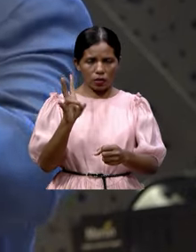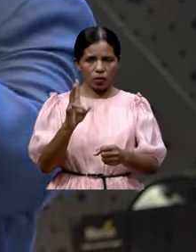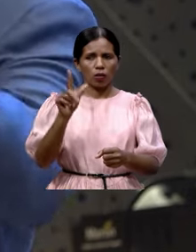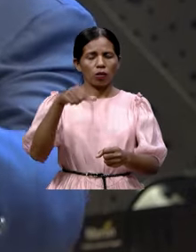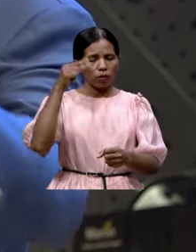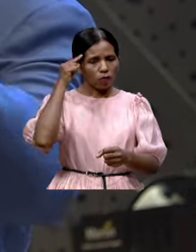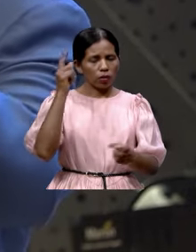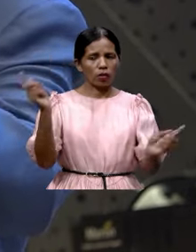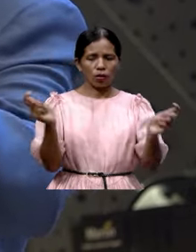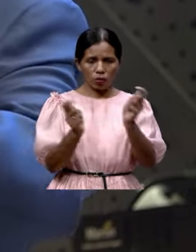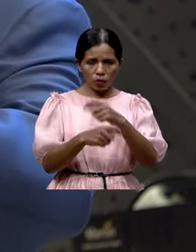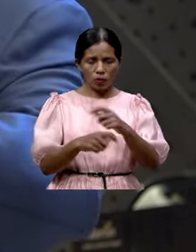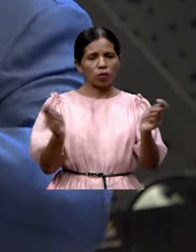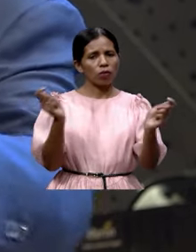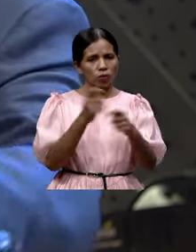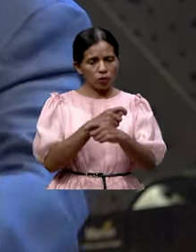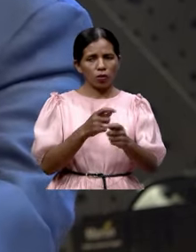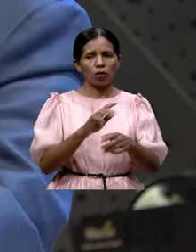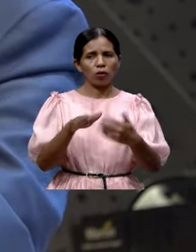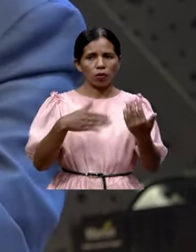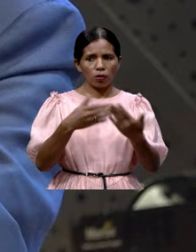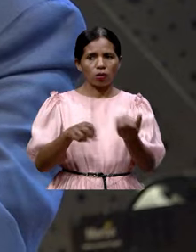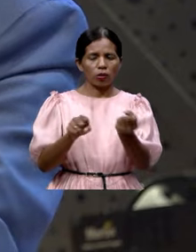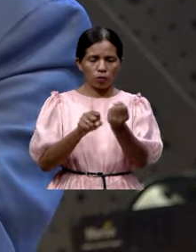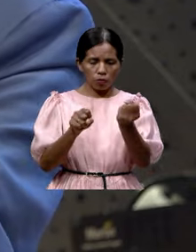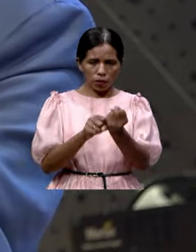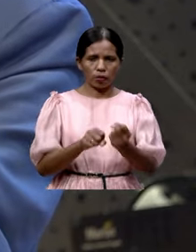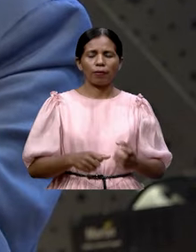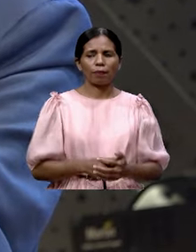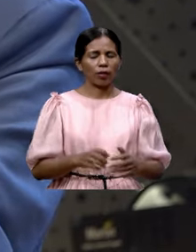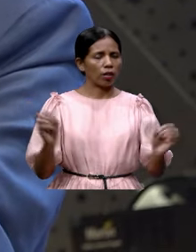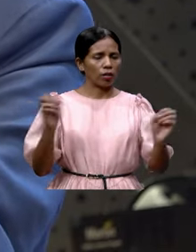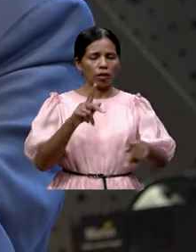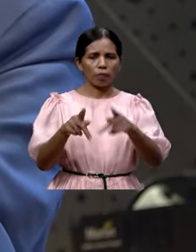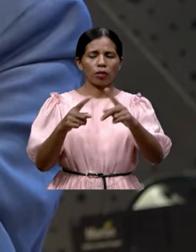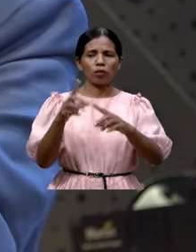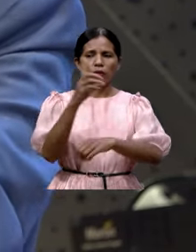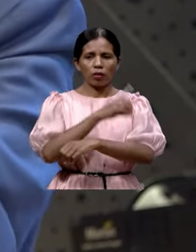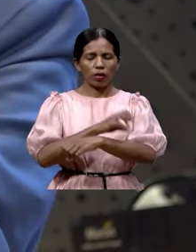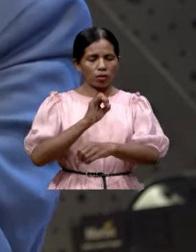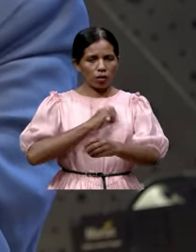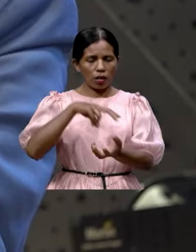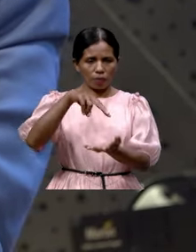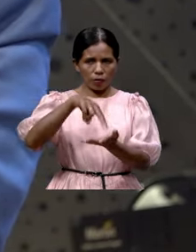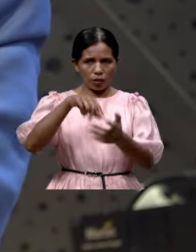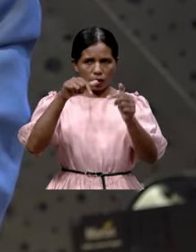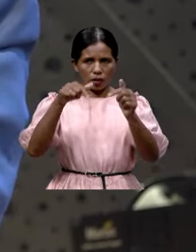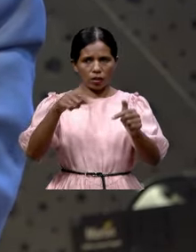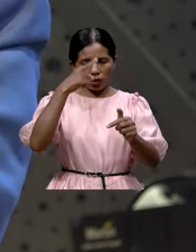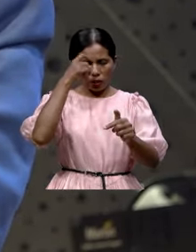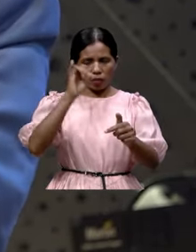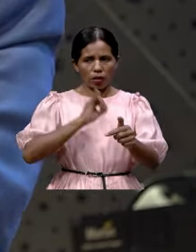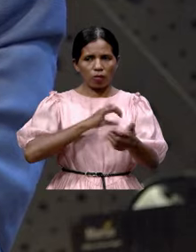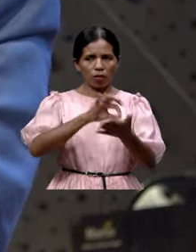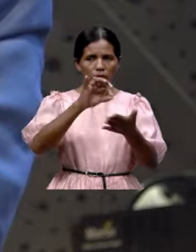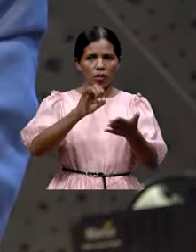governo entrou com mais troco alto, ne hototu contribui. La gente en loro han sahao, me han brigané, tamba o vacina, me